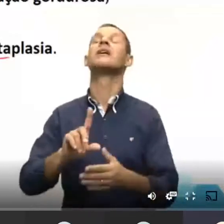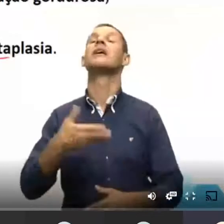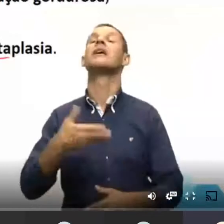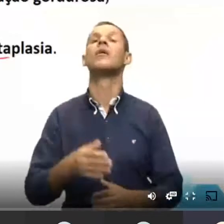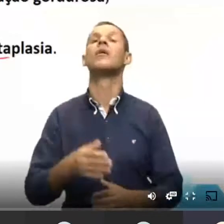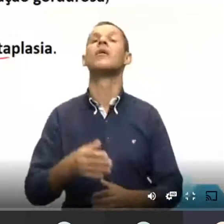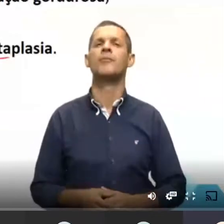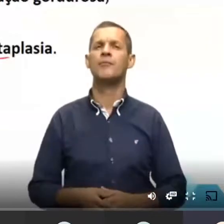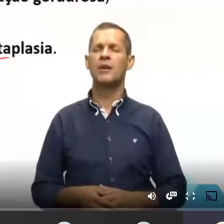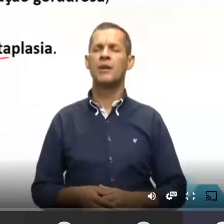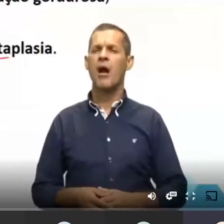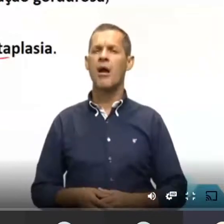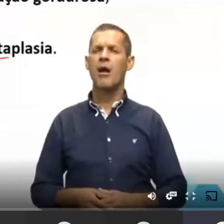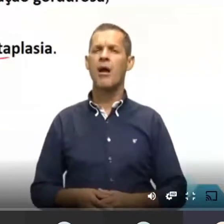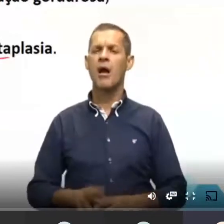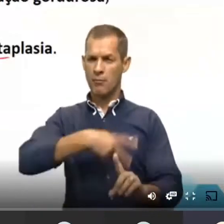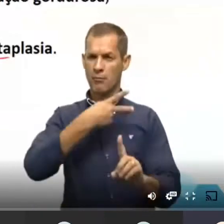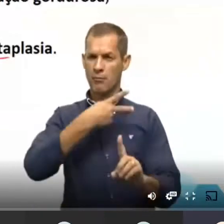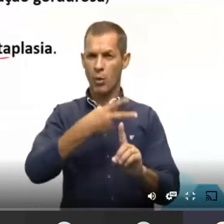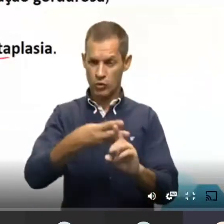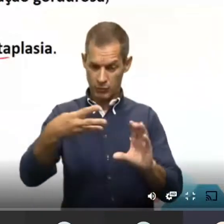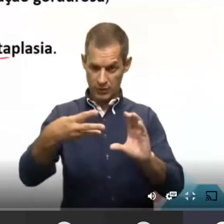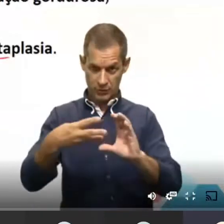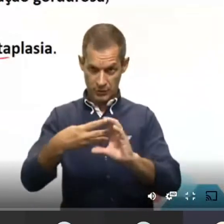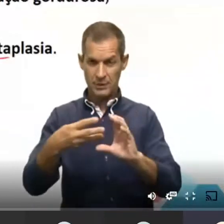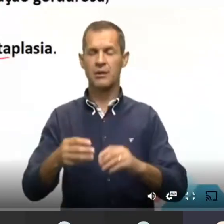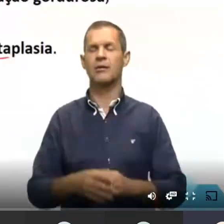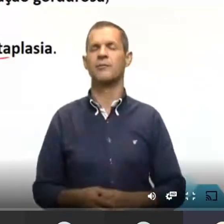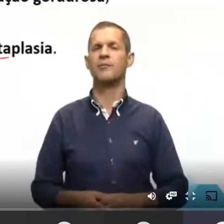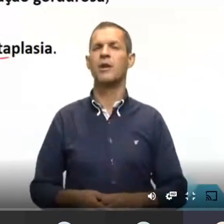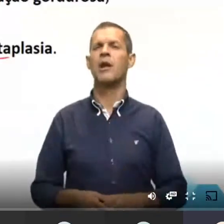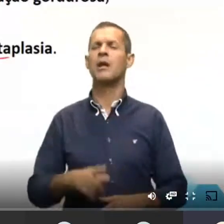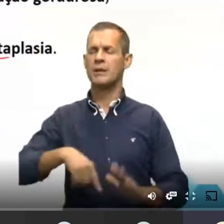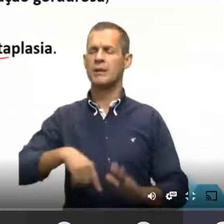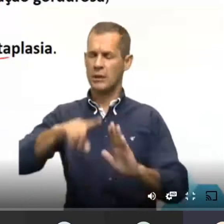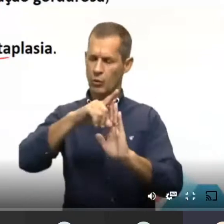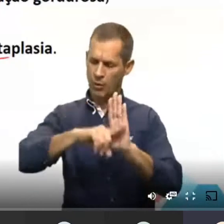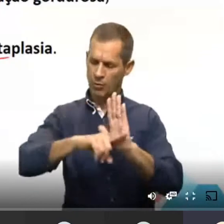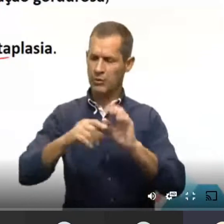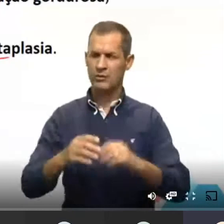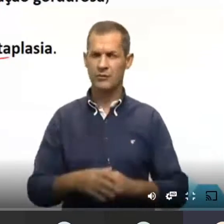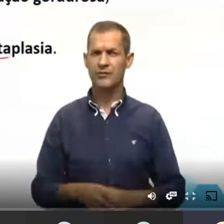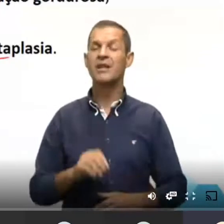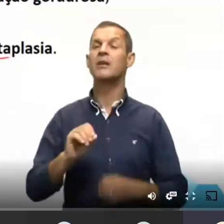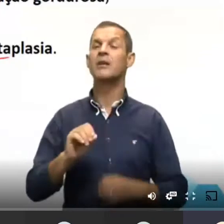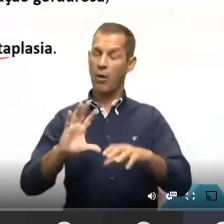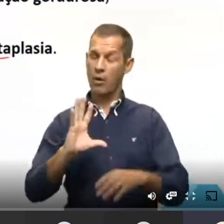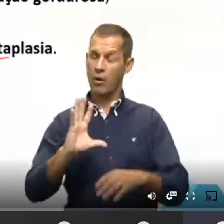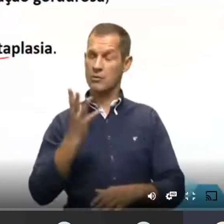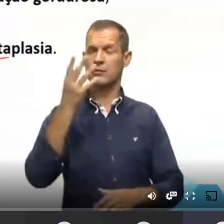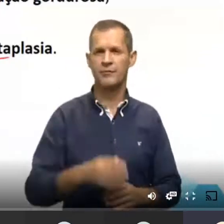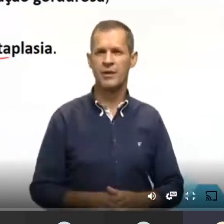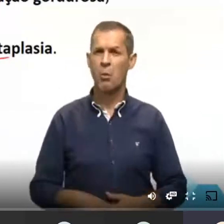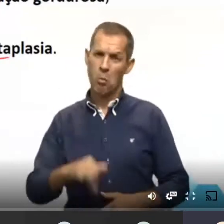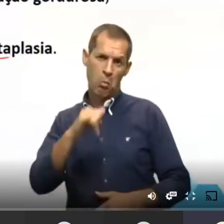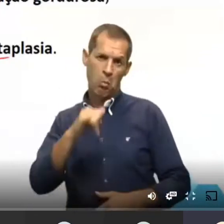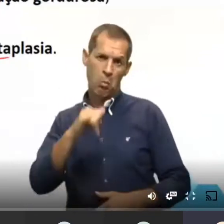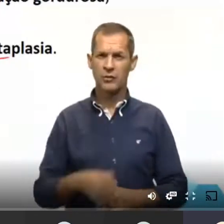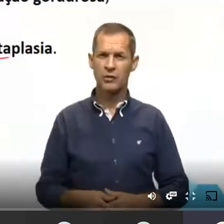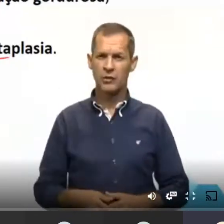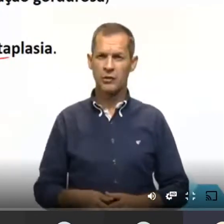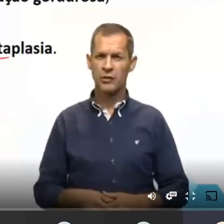que nada mais é do que a multiplicação de uma célula por um processo que pode ocorrer,